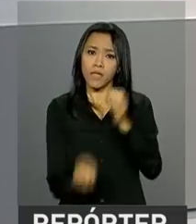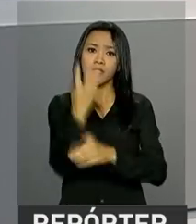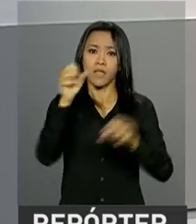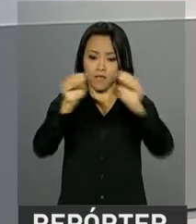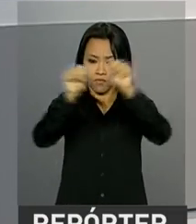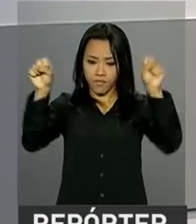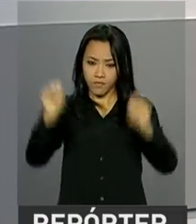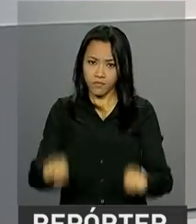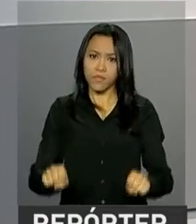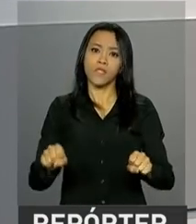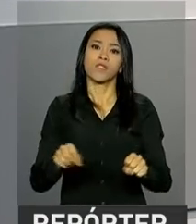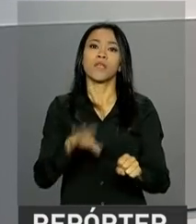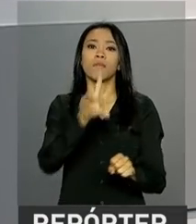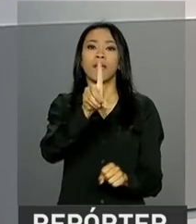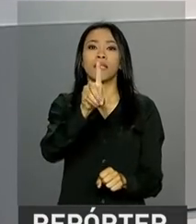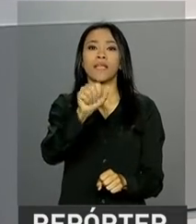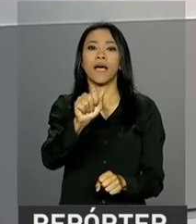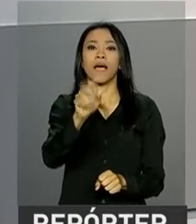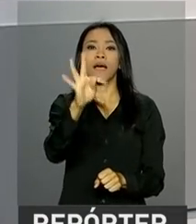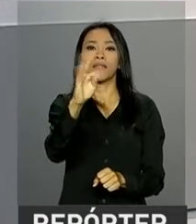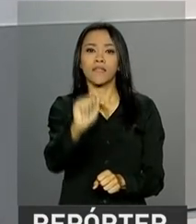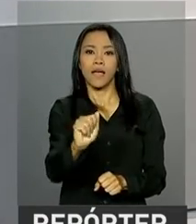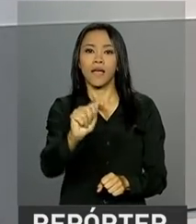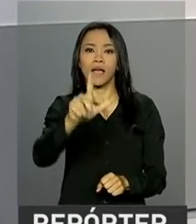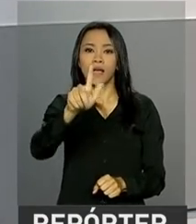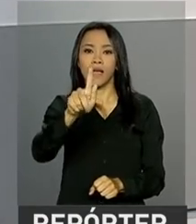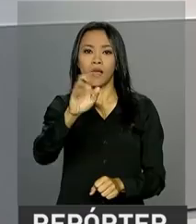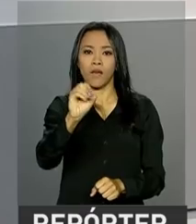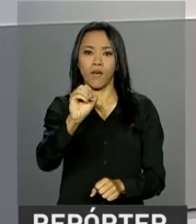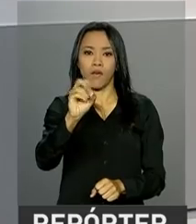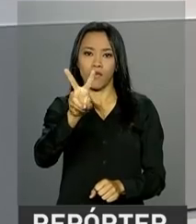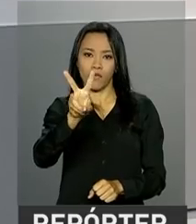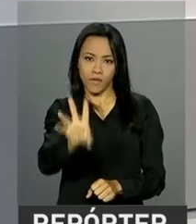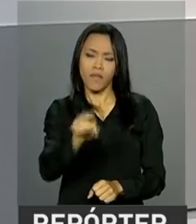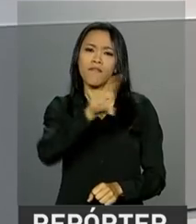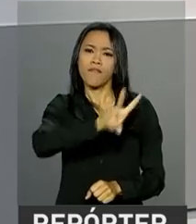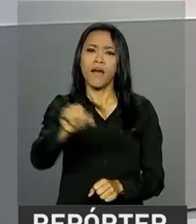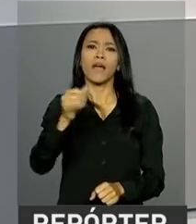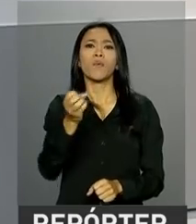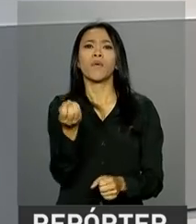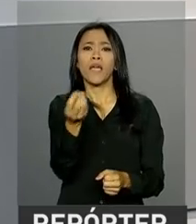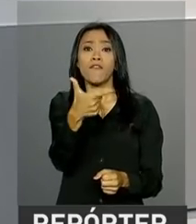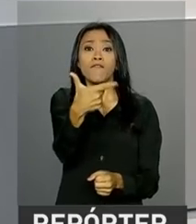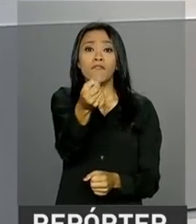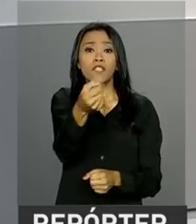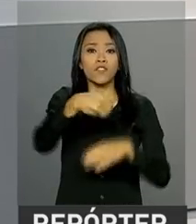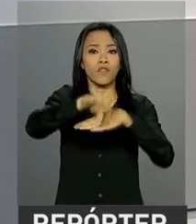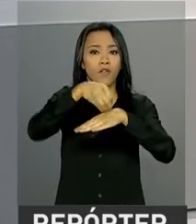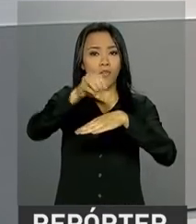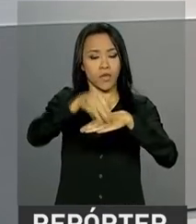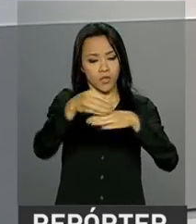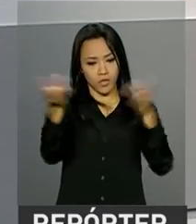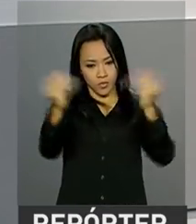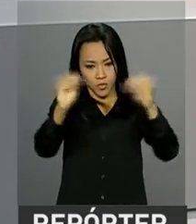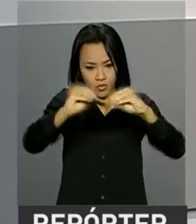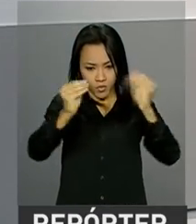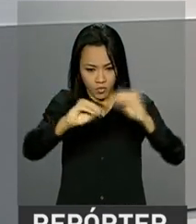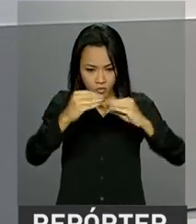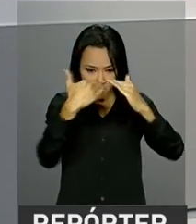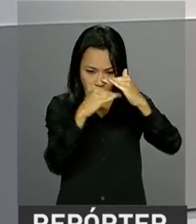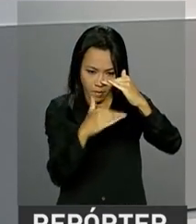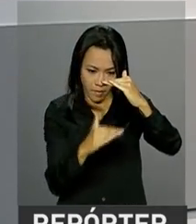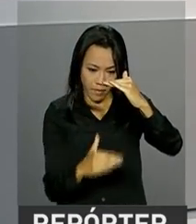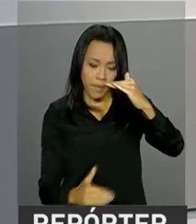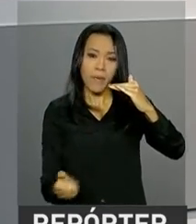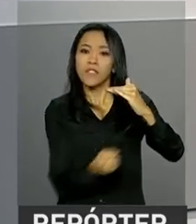a plataforma tecnológica vai disponibilizar inicialmente 20 bases de dados de diversos órgãos do governo o